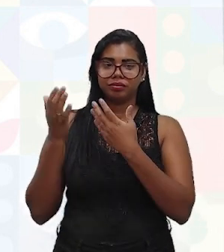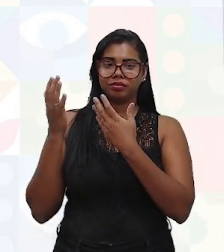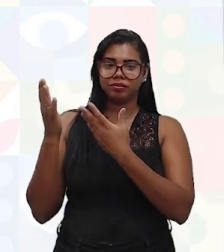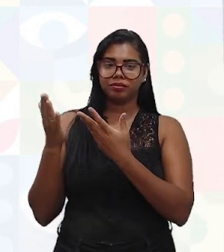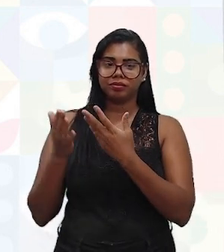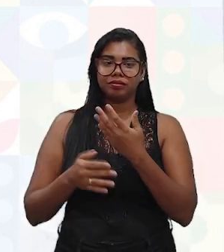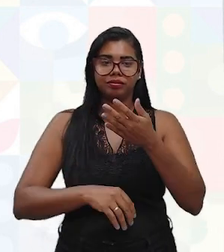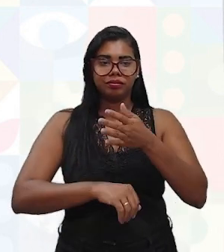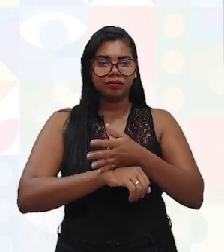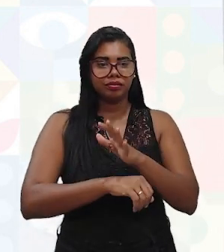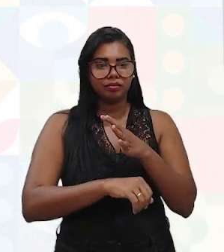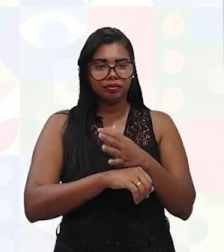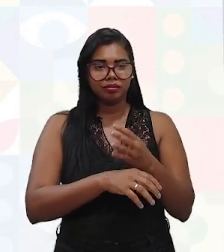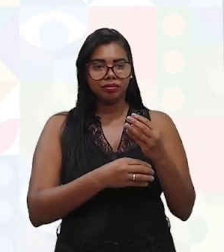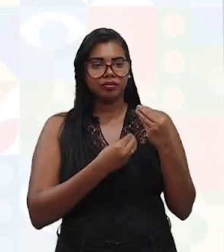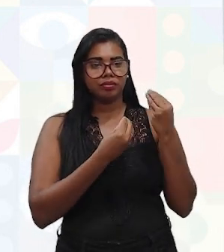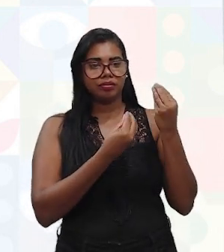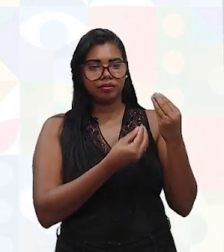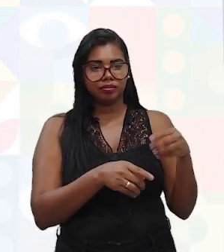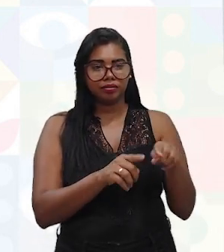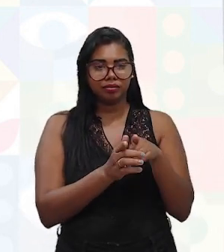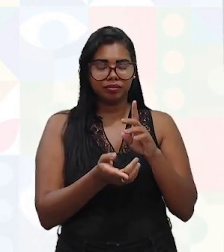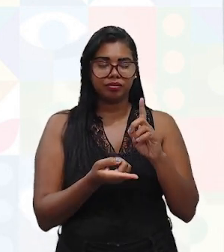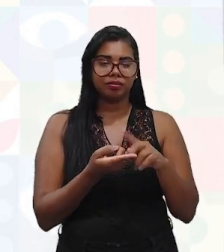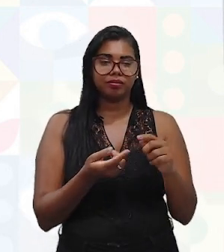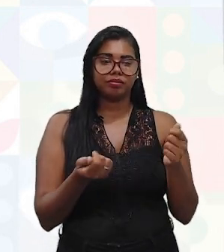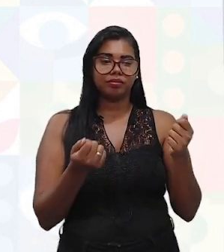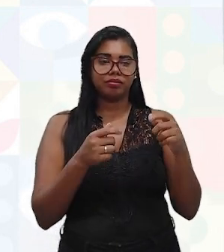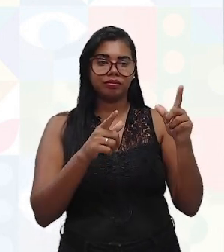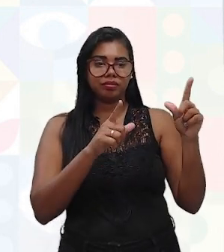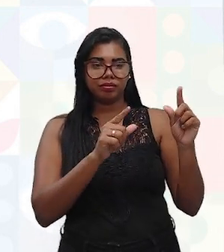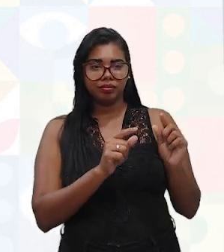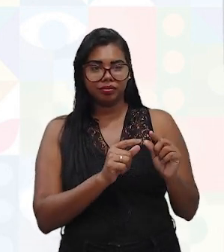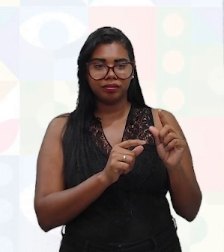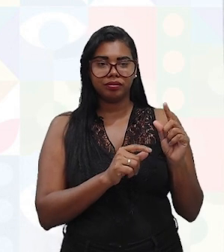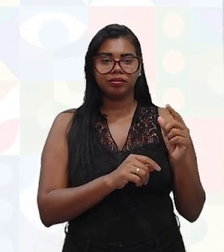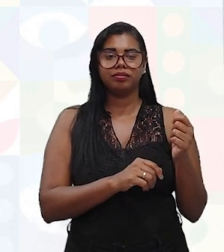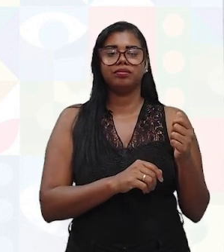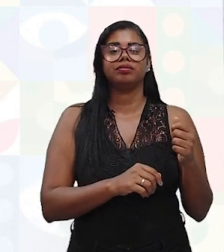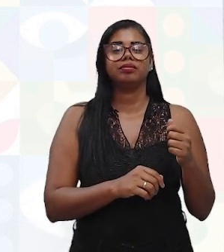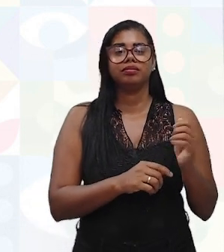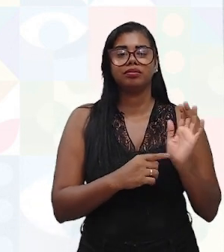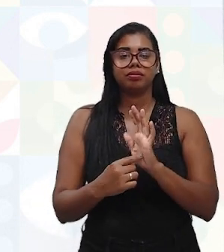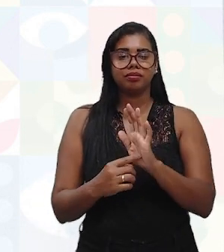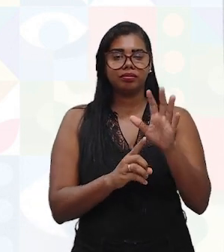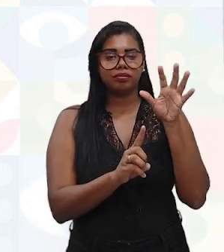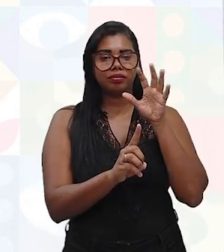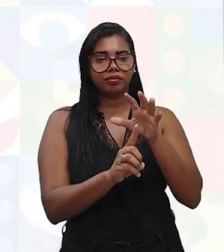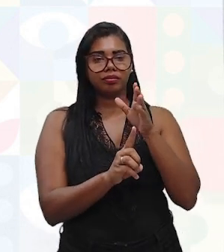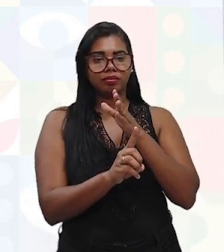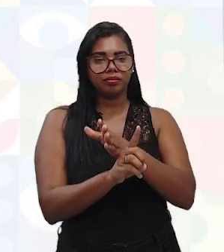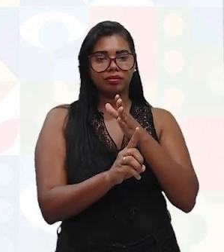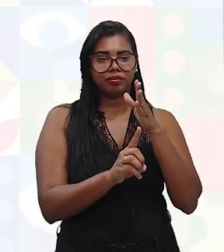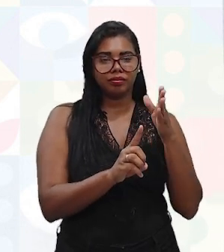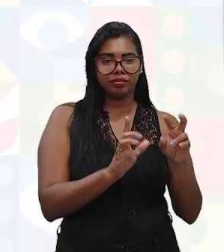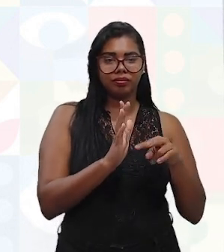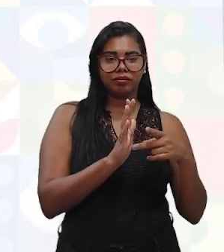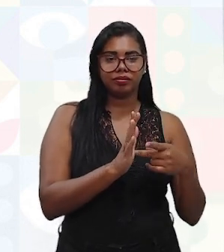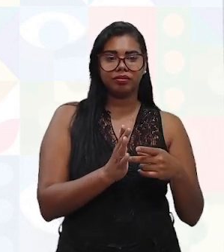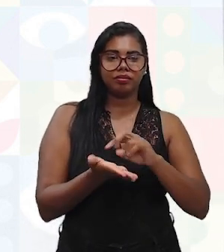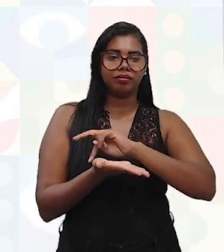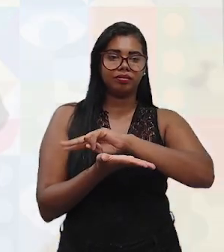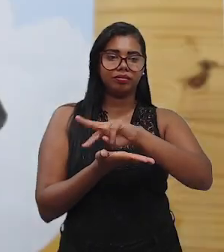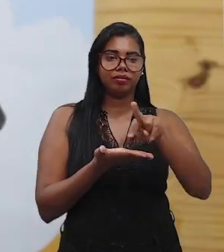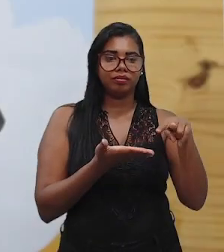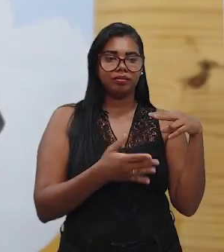A prática de entregas concentradas, embora possa reduzir os custos de transporte, influencia significativamente na variação